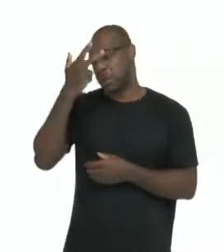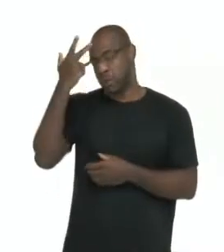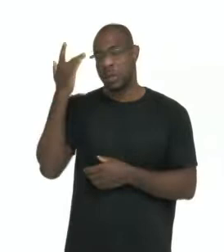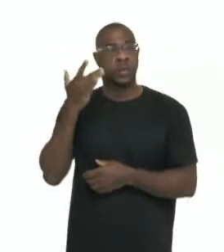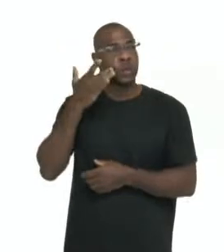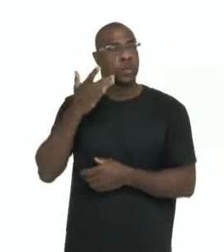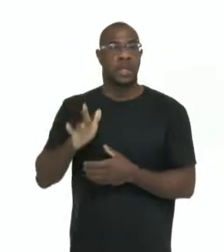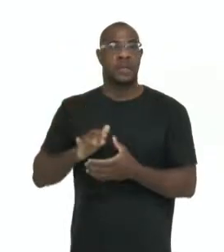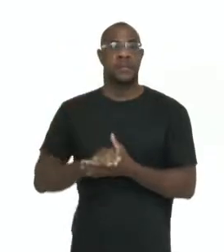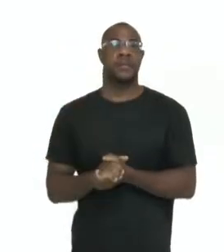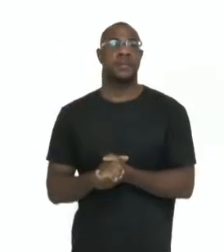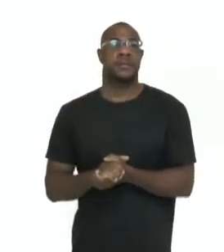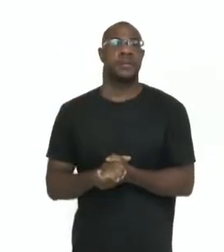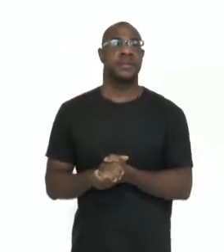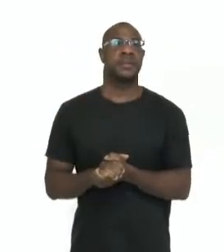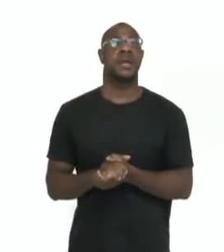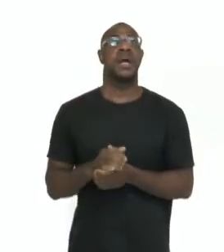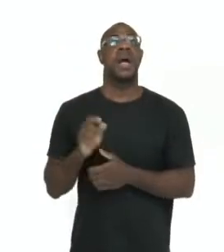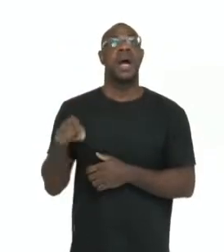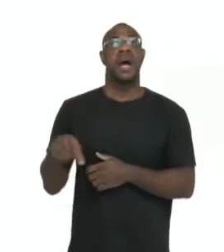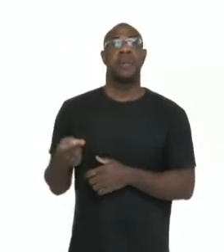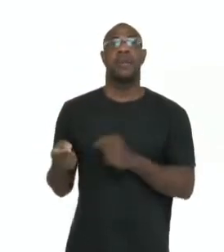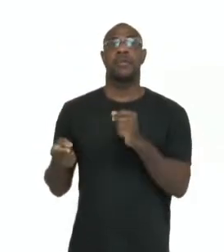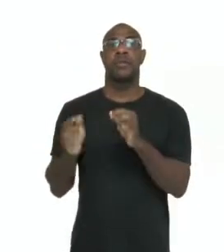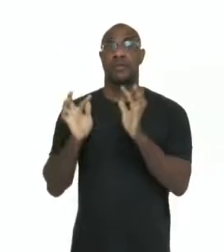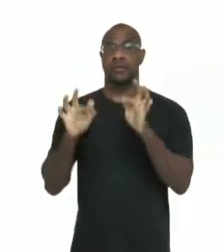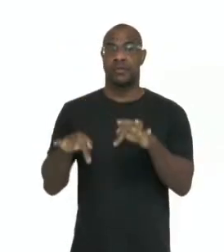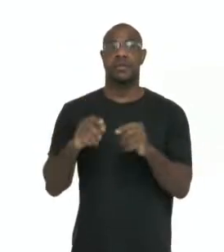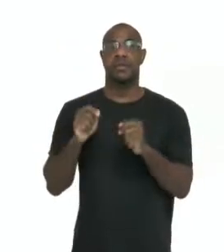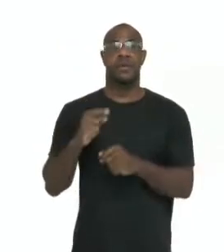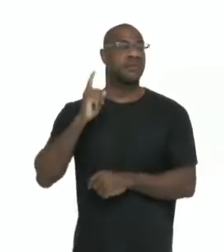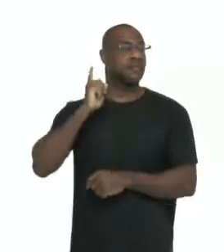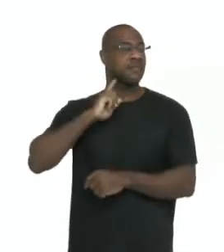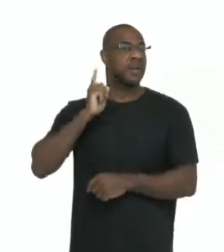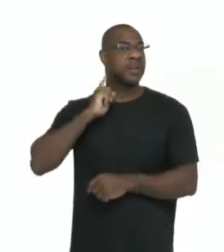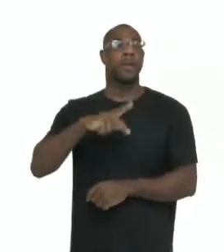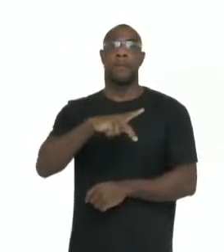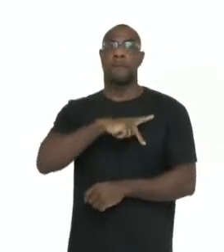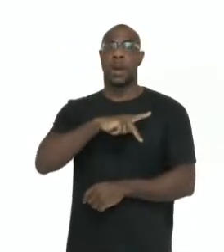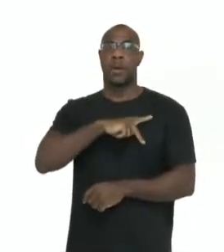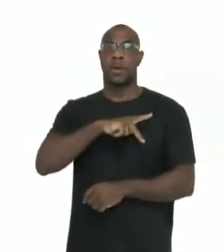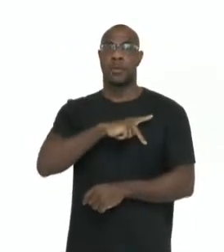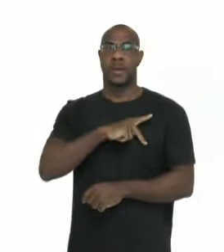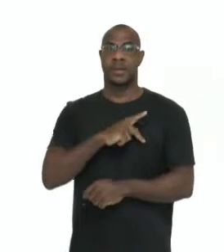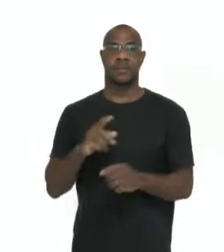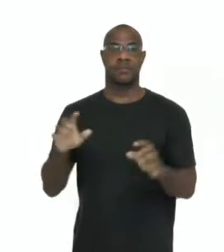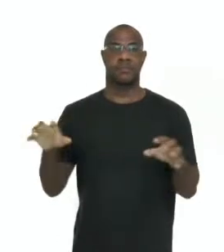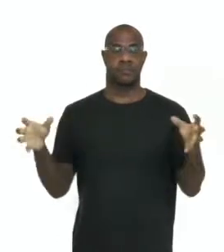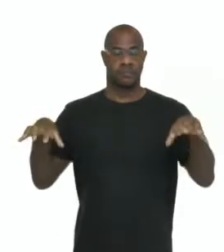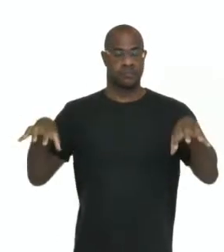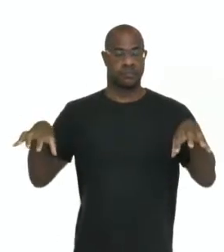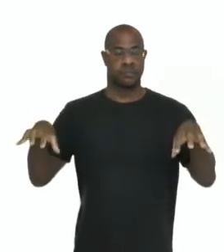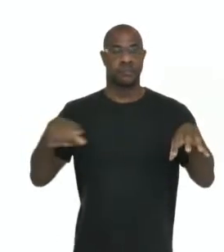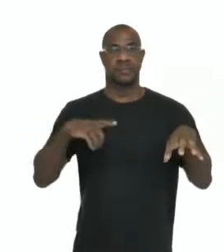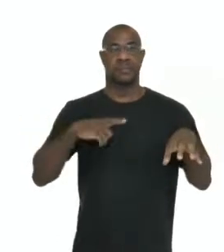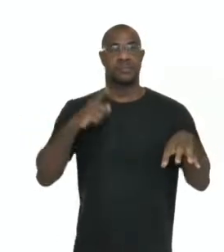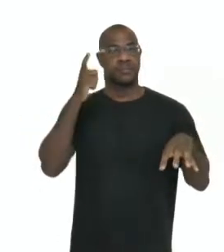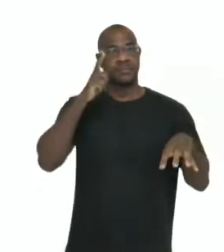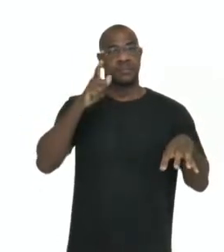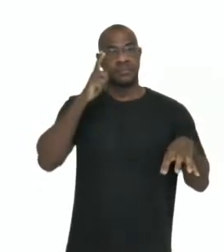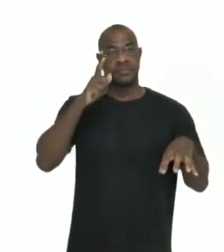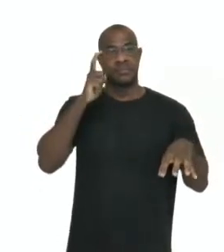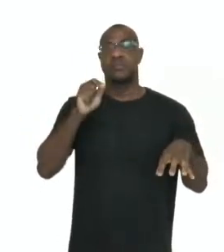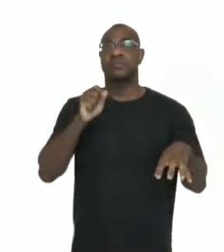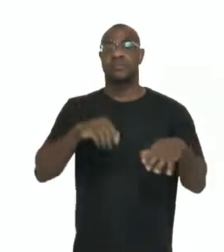11/4/2021, às 14 horas. Após o fim do jogo entre Flamengo e Palmeiras, que deu o título da Supercopa do Brasil ao